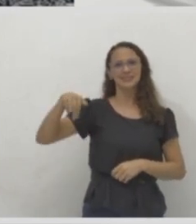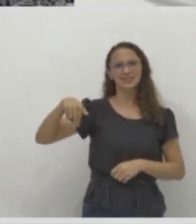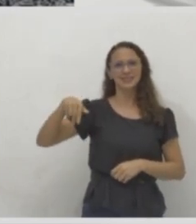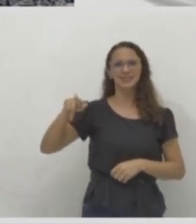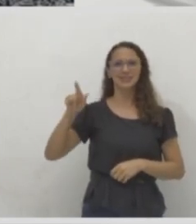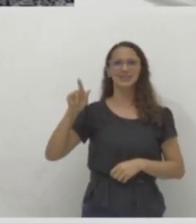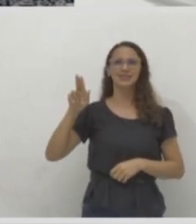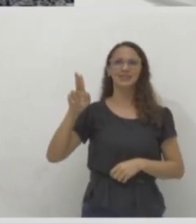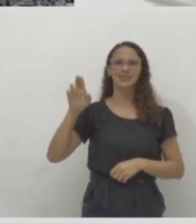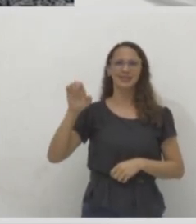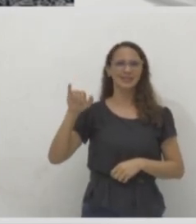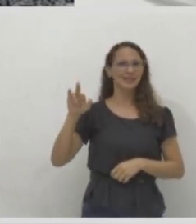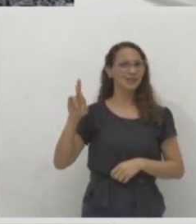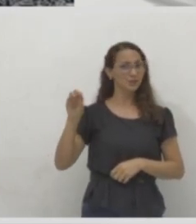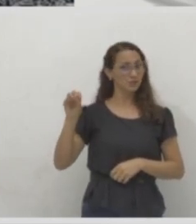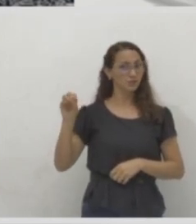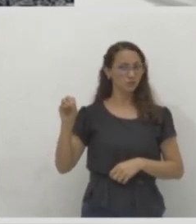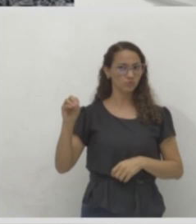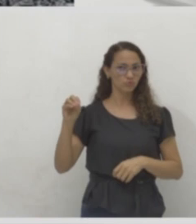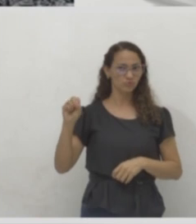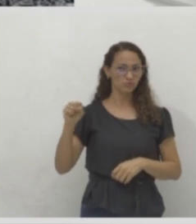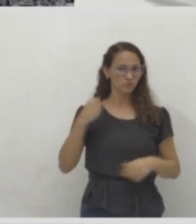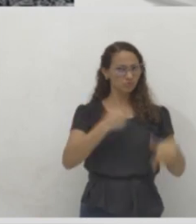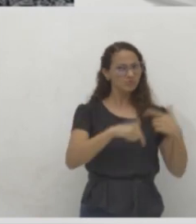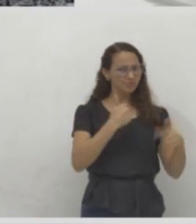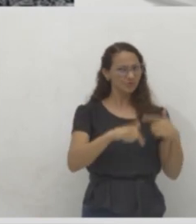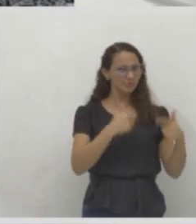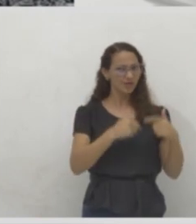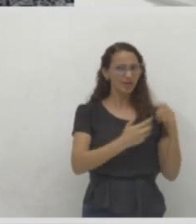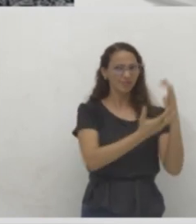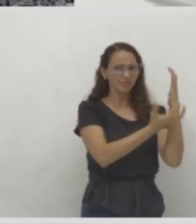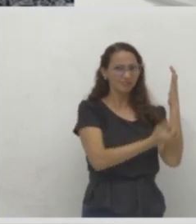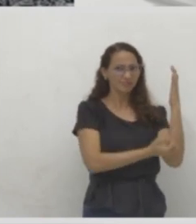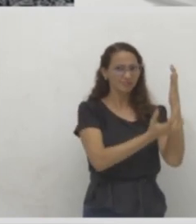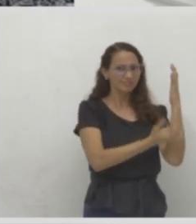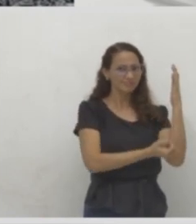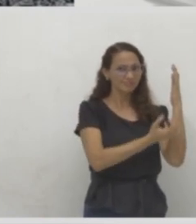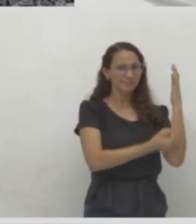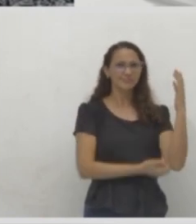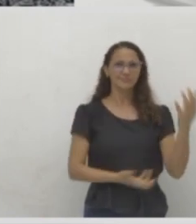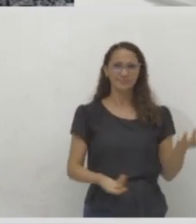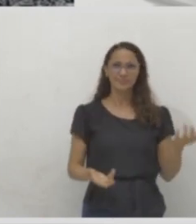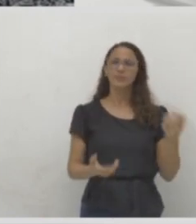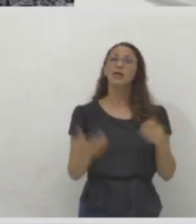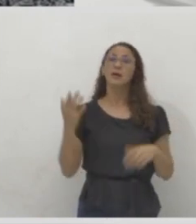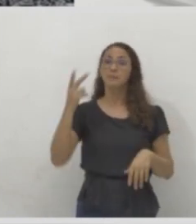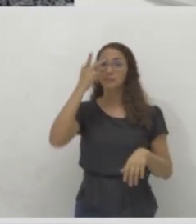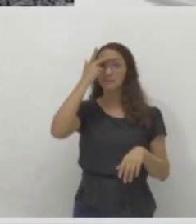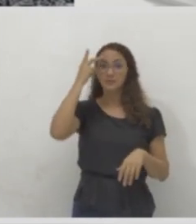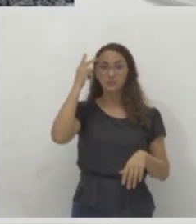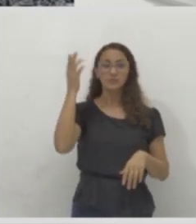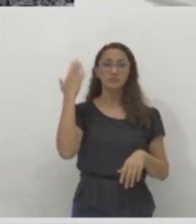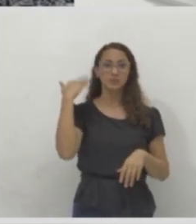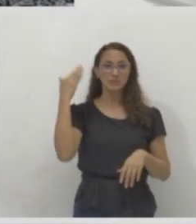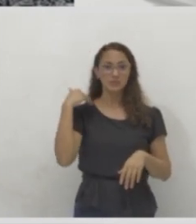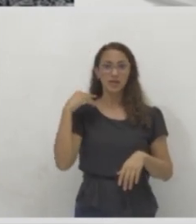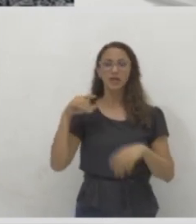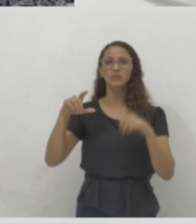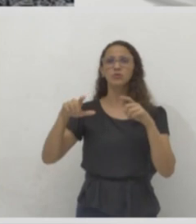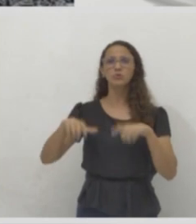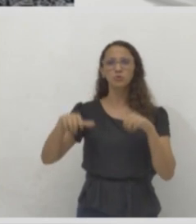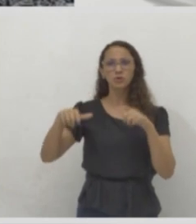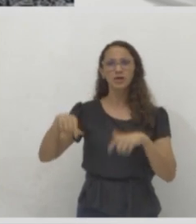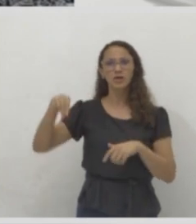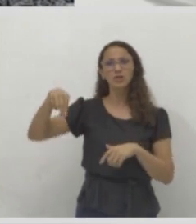o boom, a explosão, essa produção de produtos do látex, essa procura pelo látex, estava ocorrendo uma